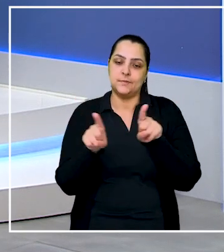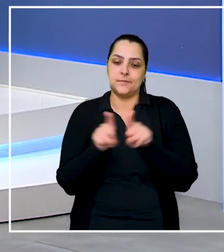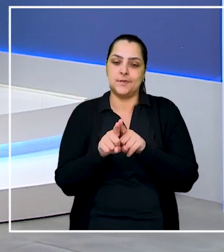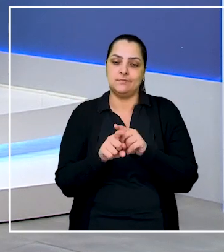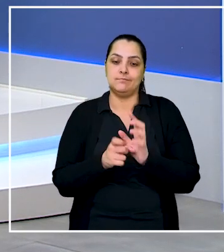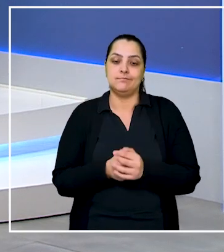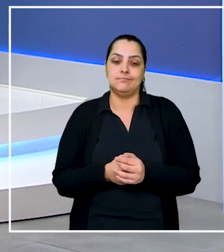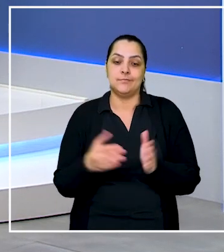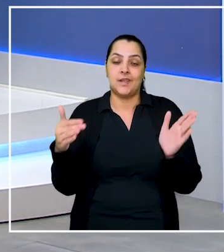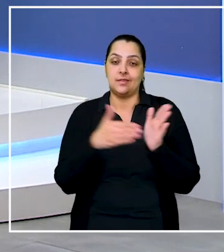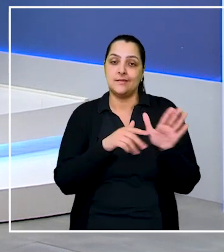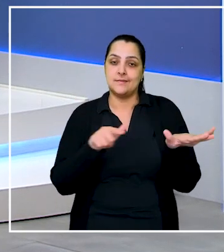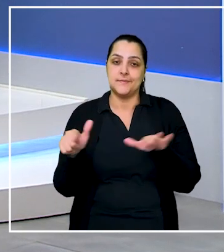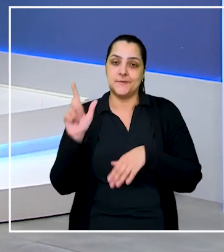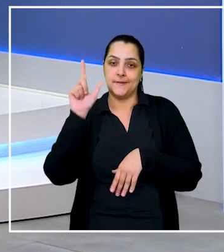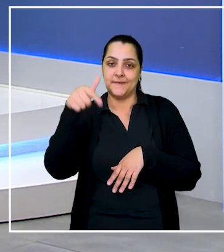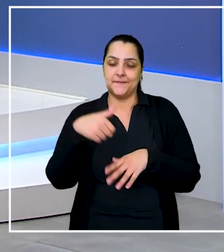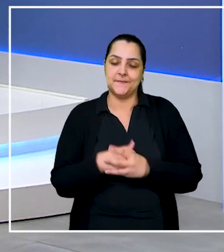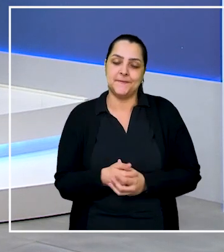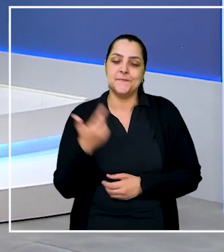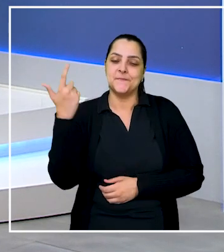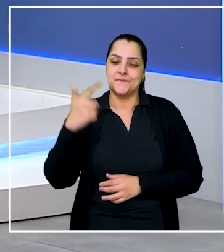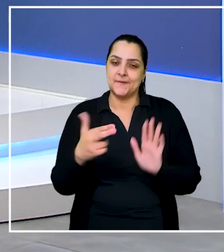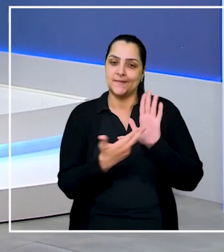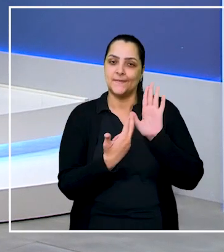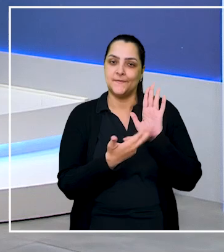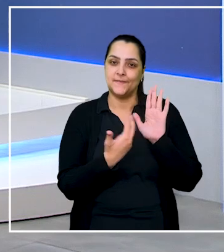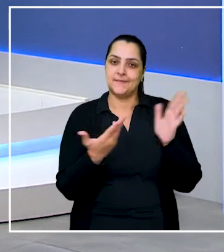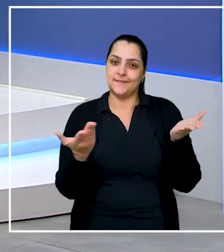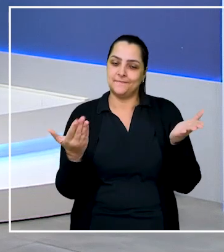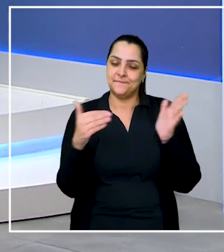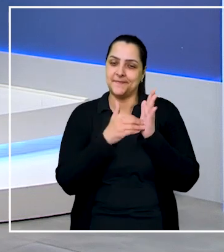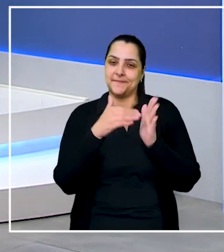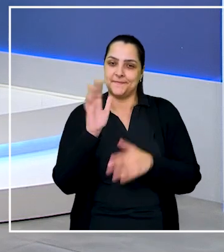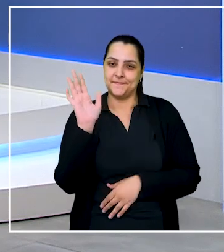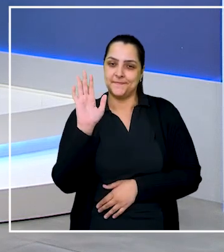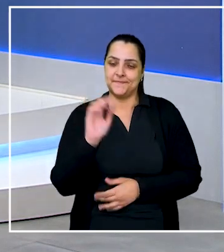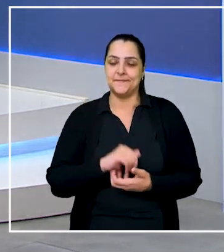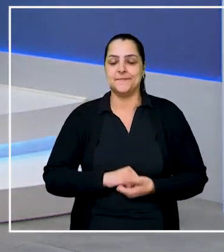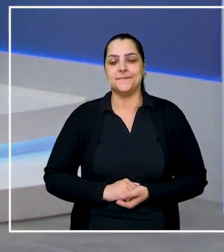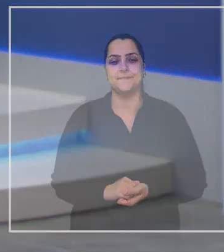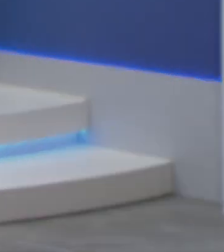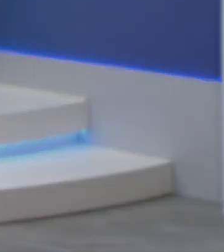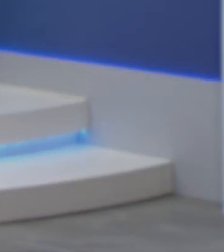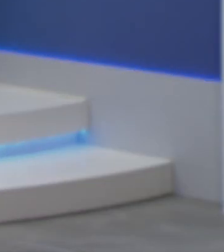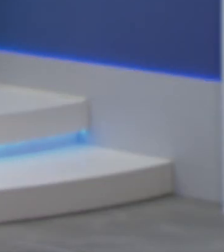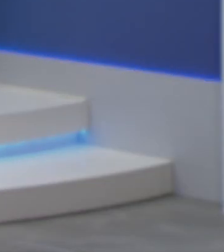as redes sociais. A gente te espera na semana que vem com mais um Revista TST. Até lá!